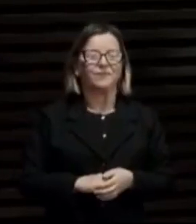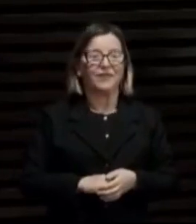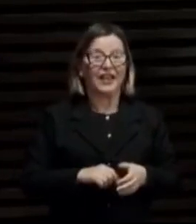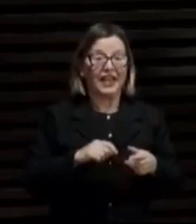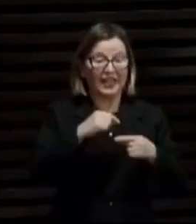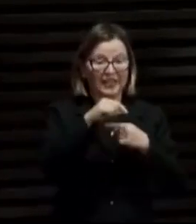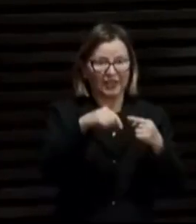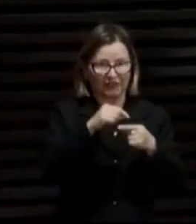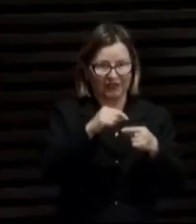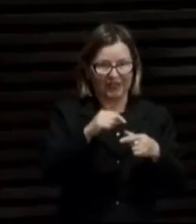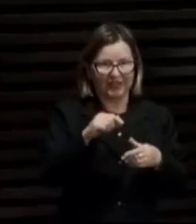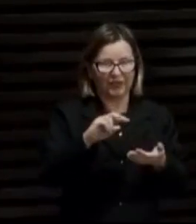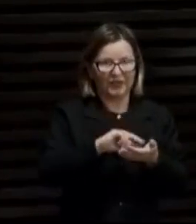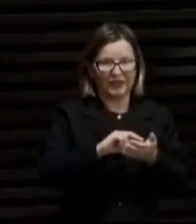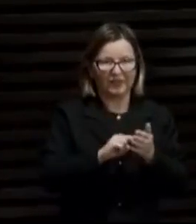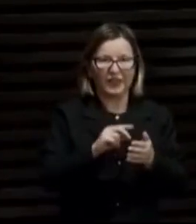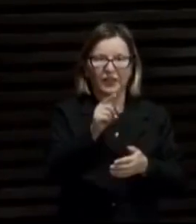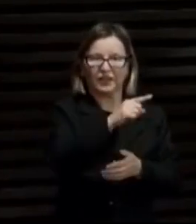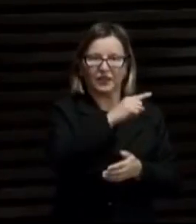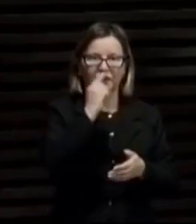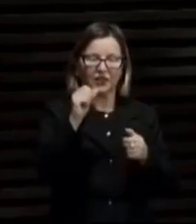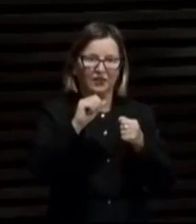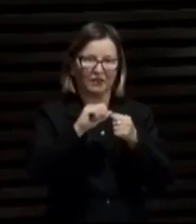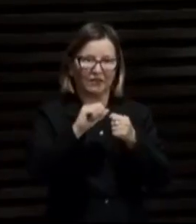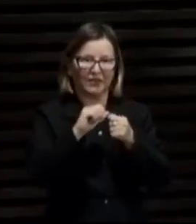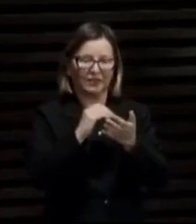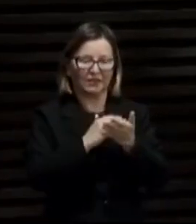Então é para deixar, porque isso era coisa antiga.